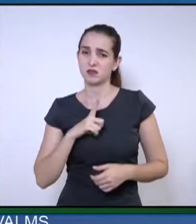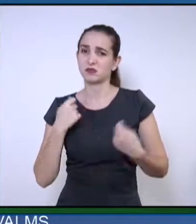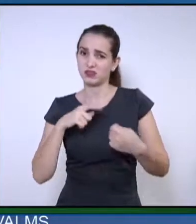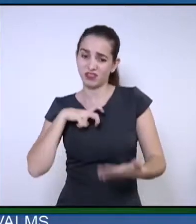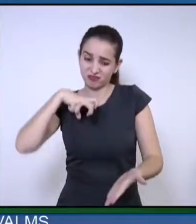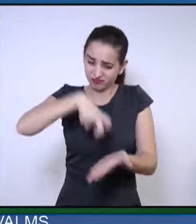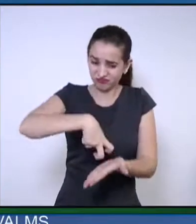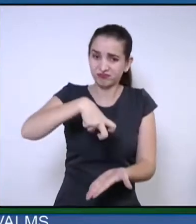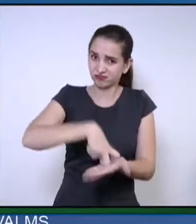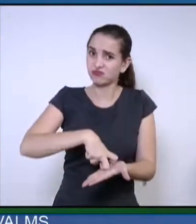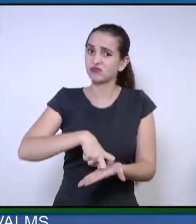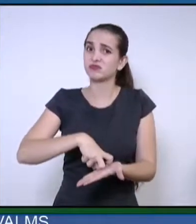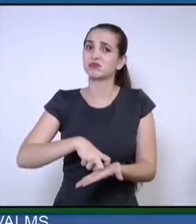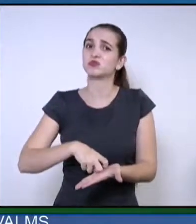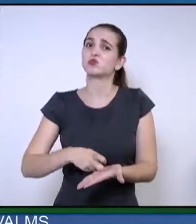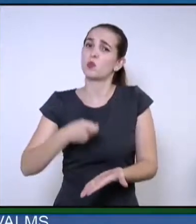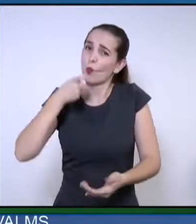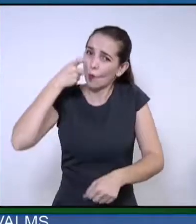rigorosamente.